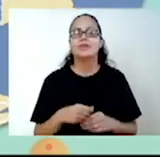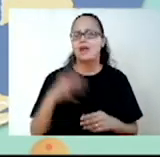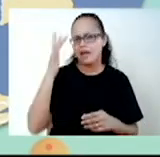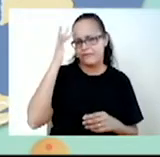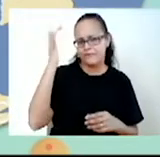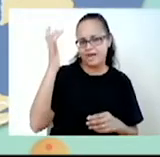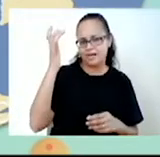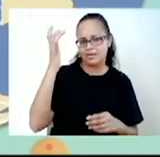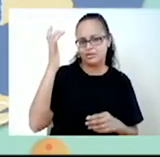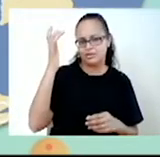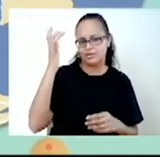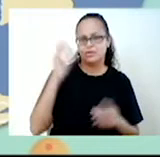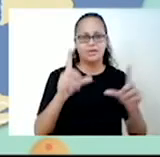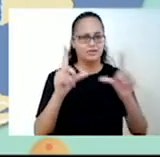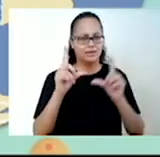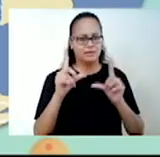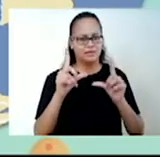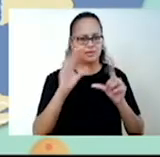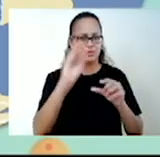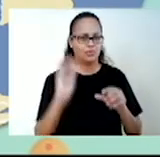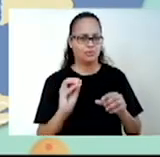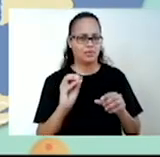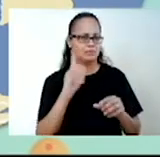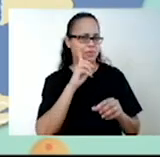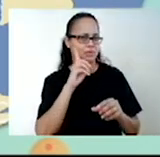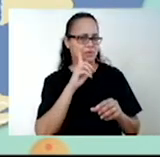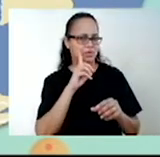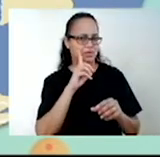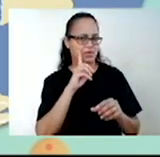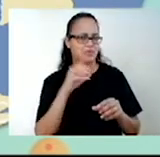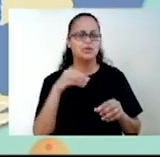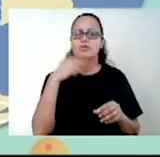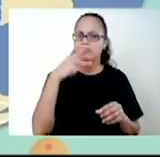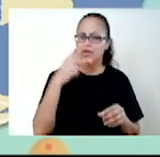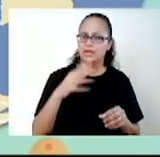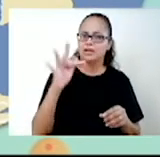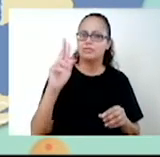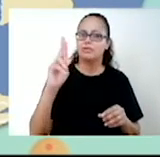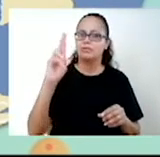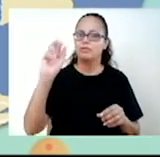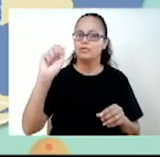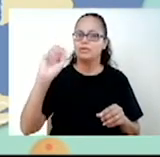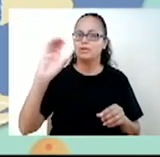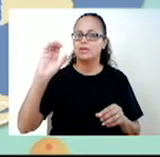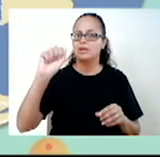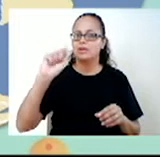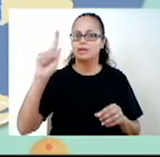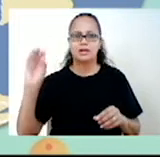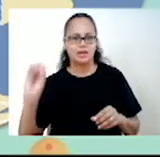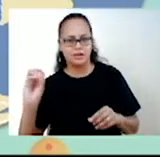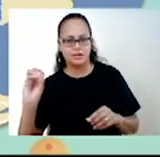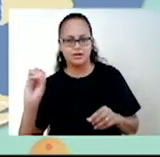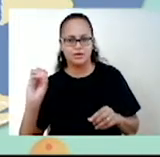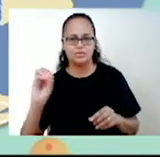fácil. Na região do Caribe, México, Estados Unidos, falamos em furacão. Na região da Ásia, onde estão as Filipinas,